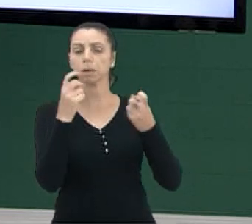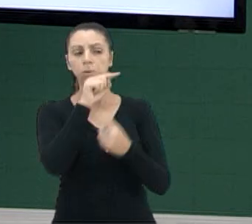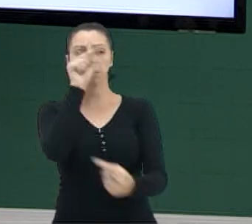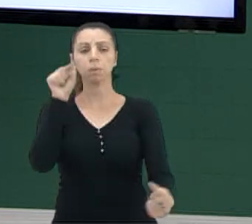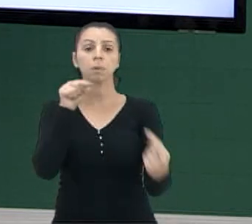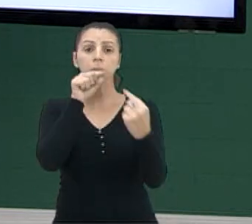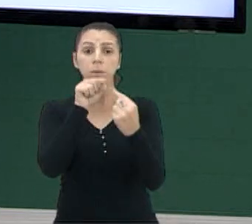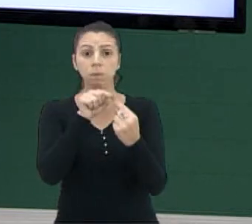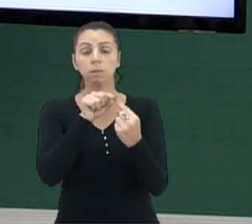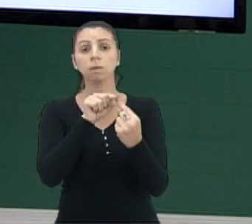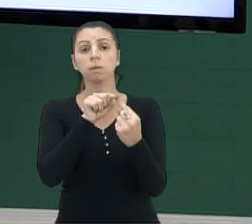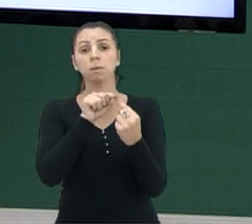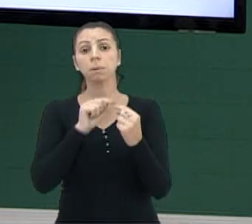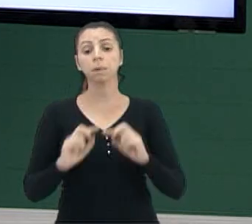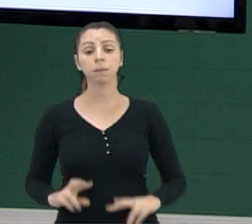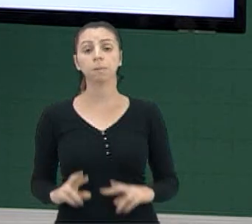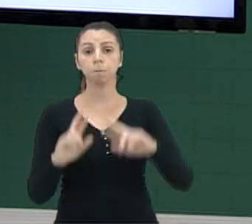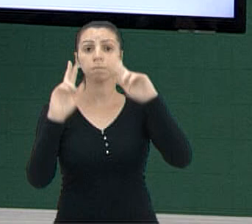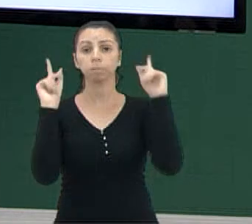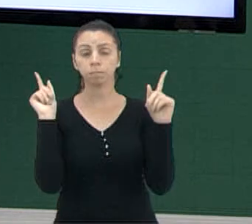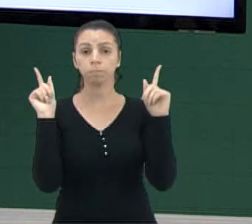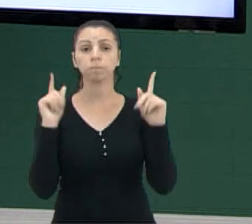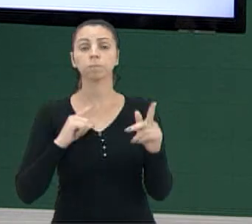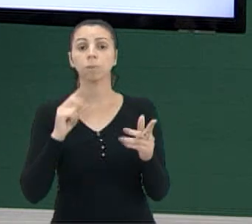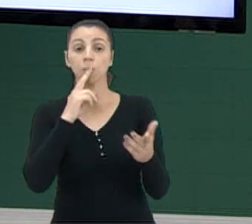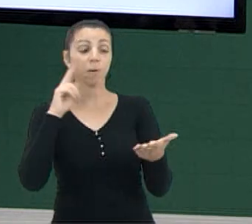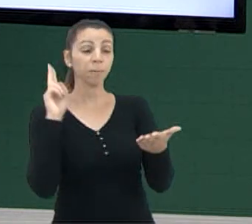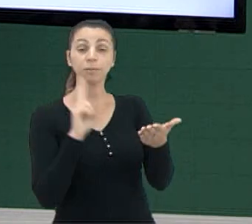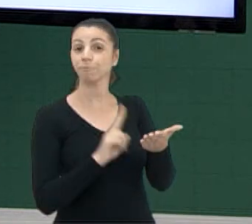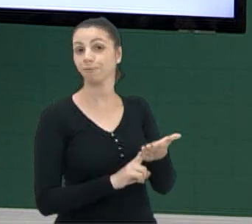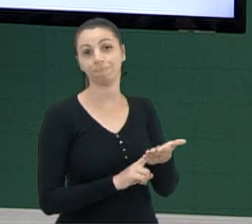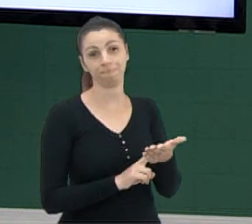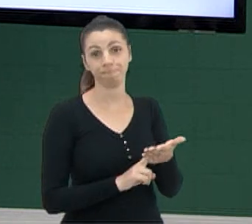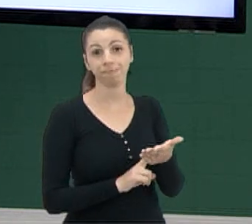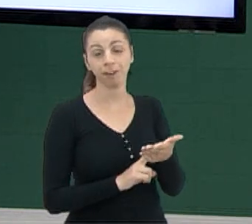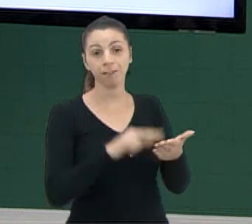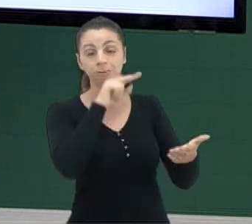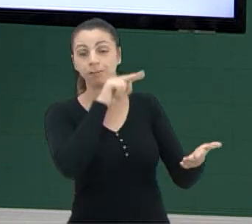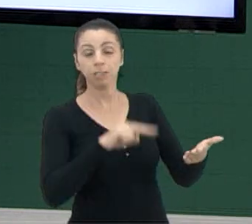não é a mesma coisa que lá o objetivo da carta do leitor, que